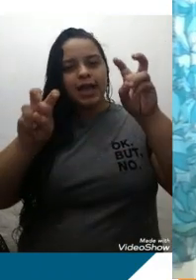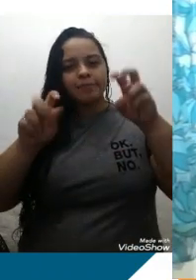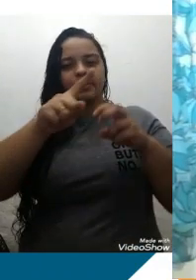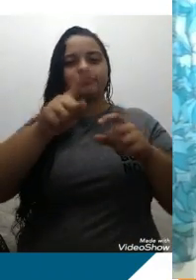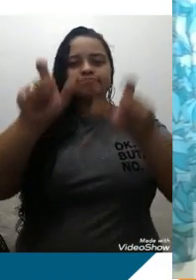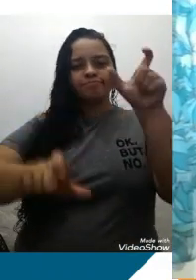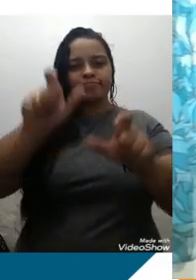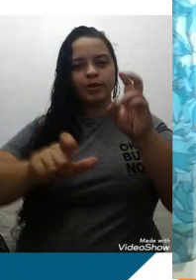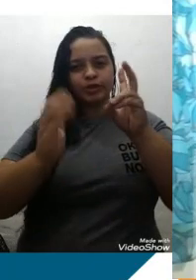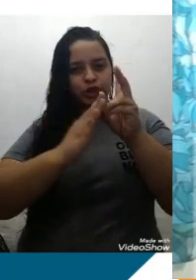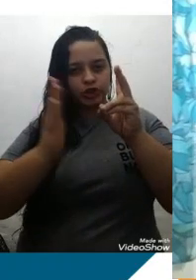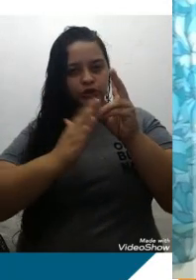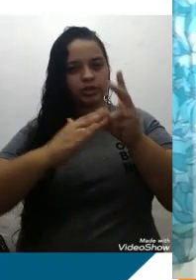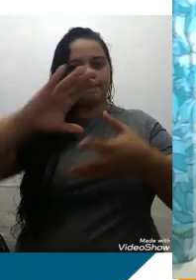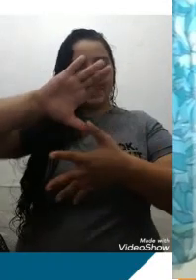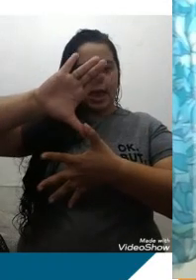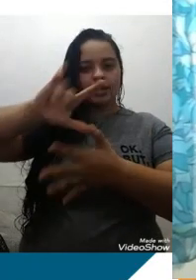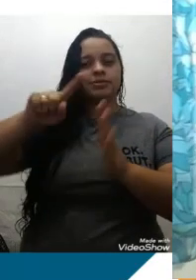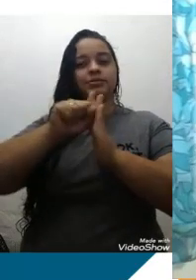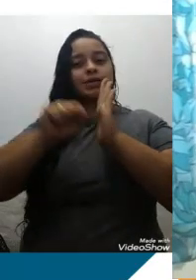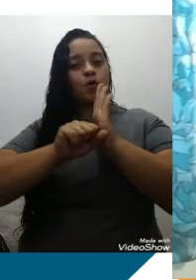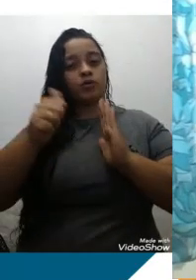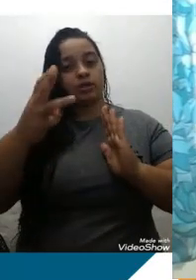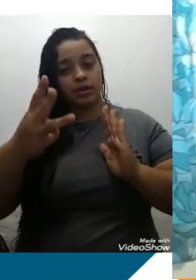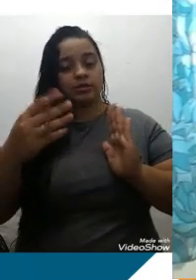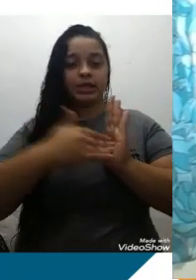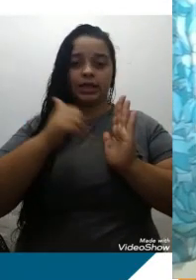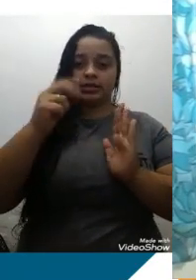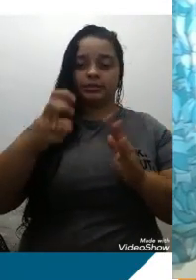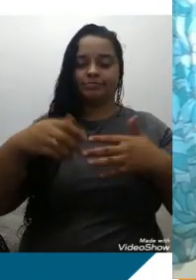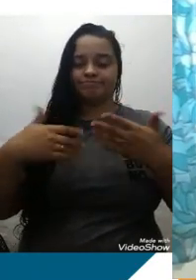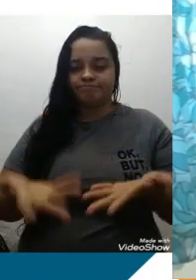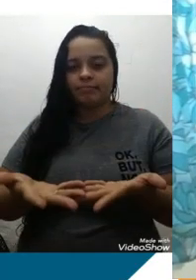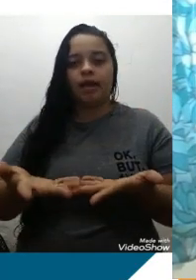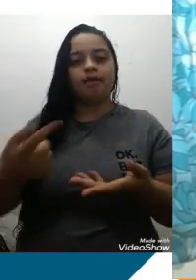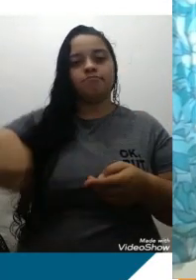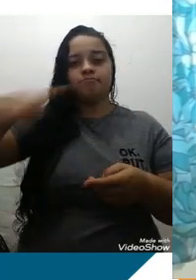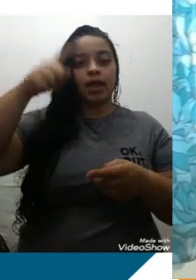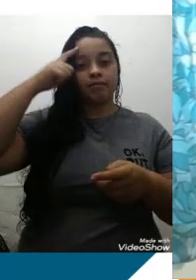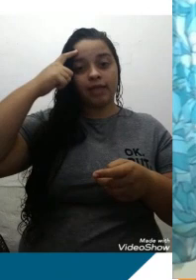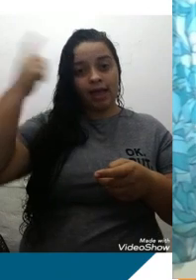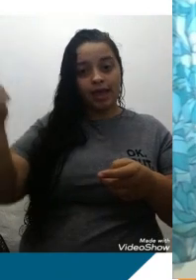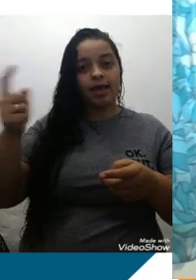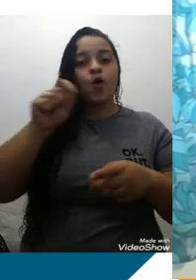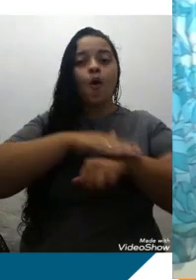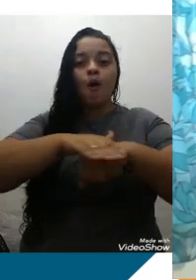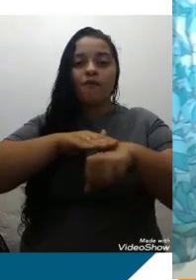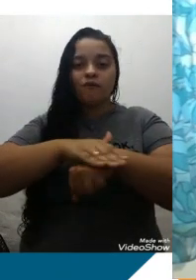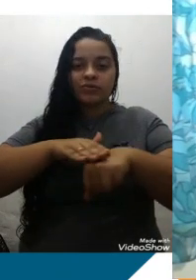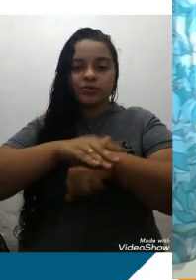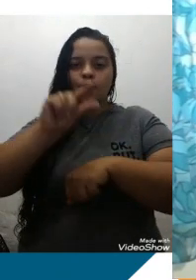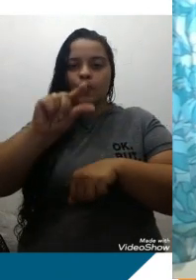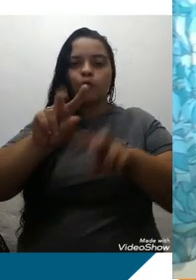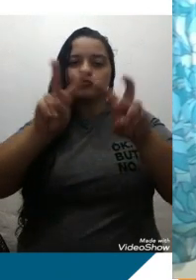os povos indígenas da América entre os séculos 13 e 15. Ou seja, a nossa ideia é conversar um pouco